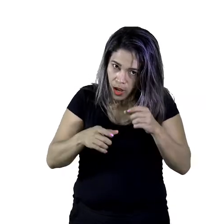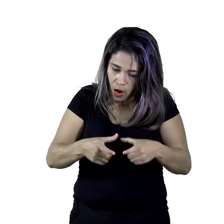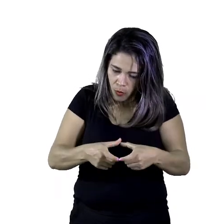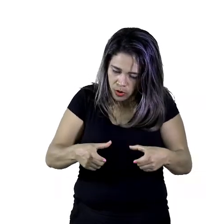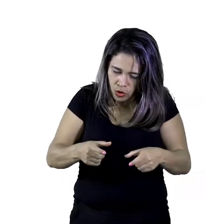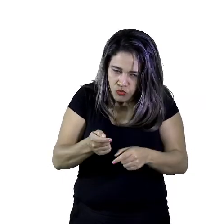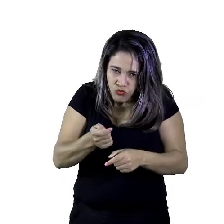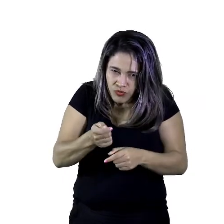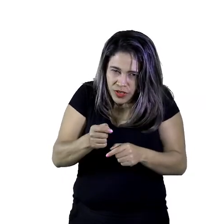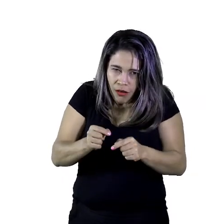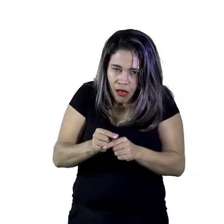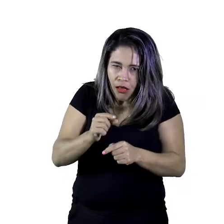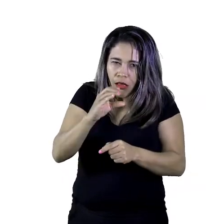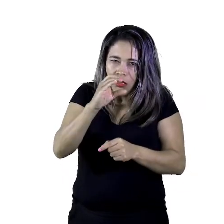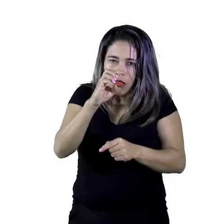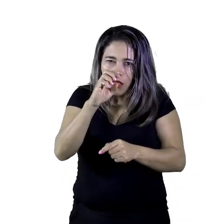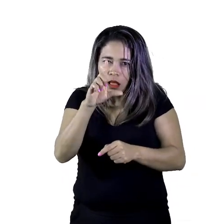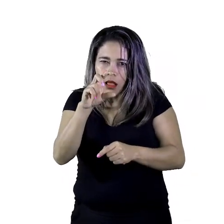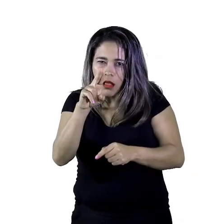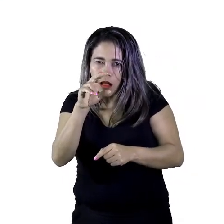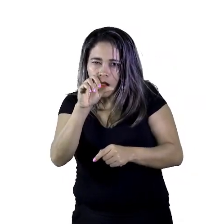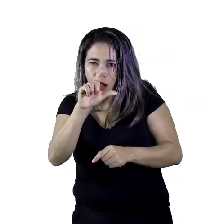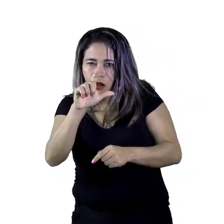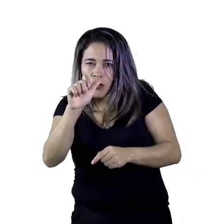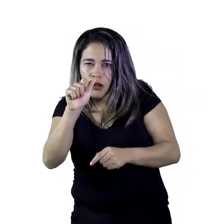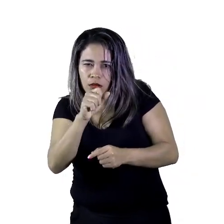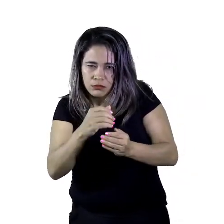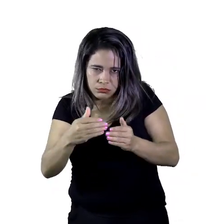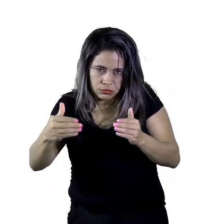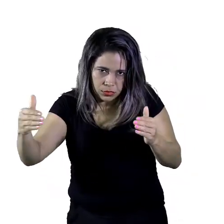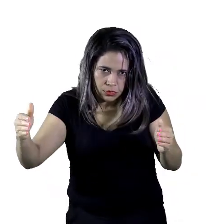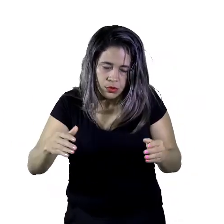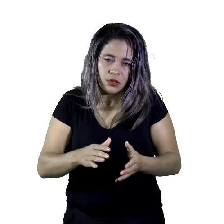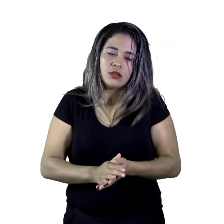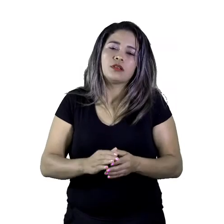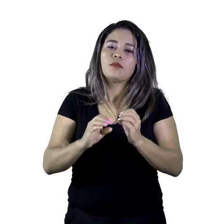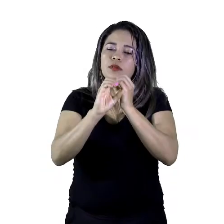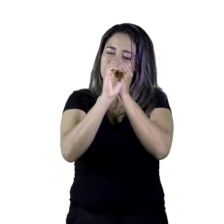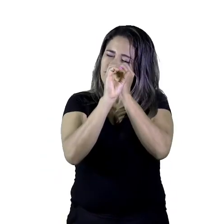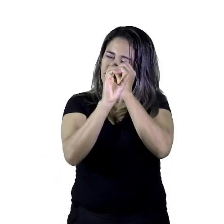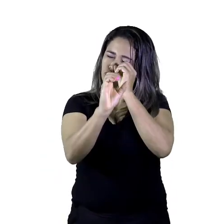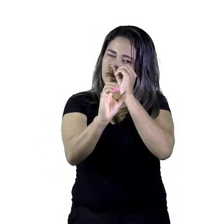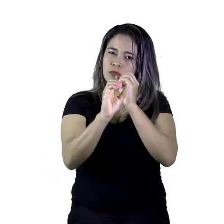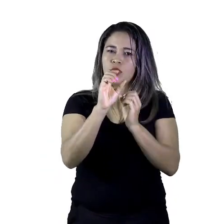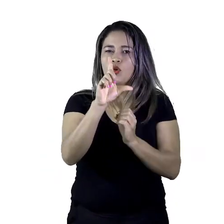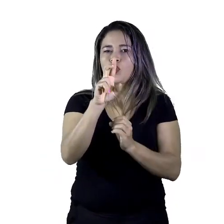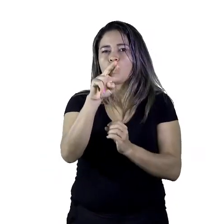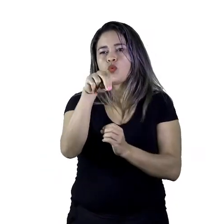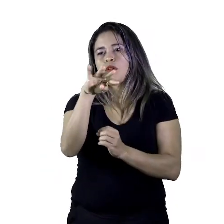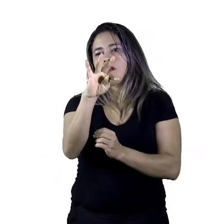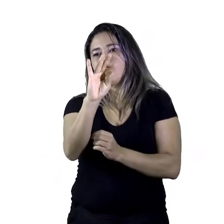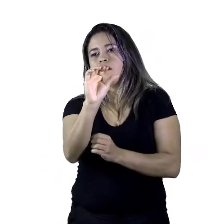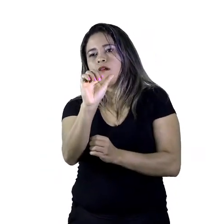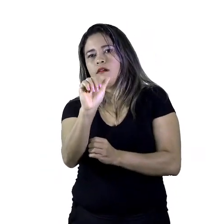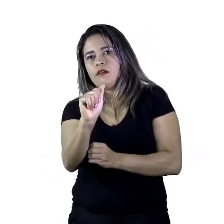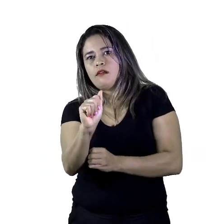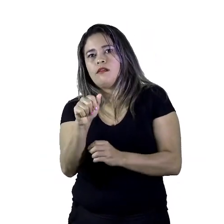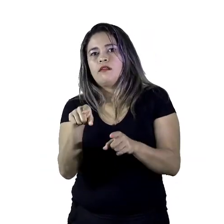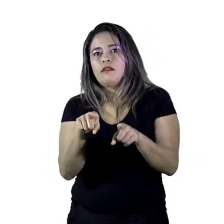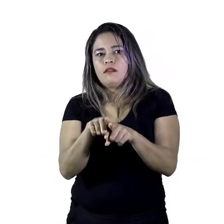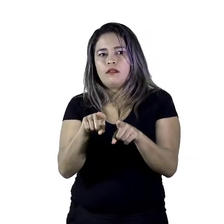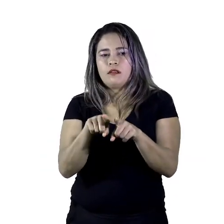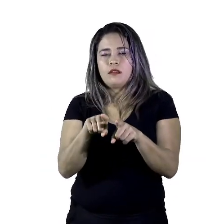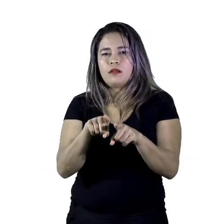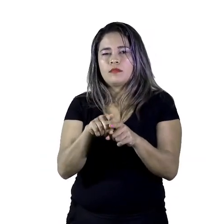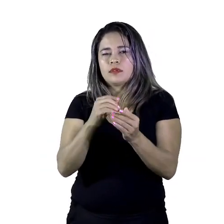pequenas, células, né, e assim por diante, e luneta, e outro que também era usado